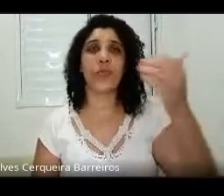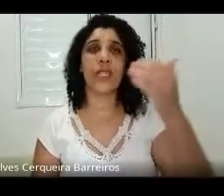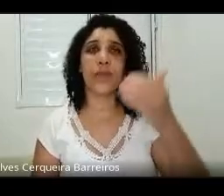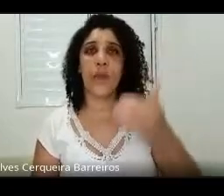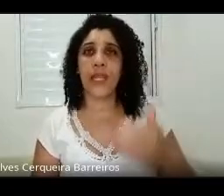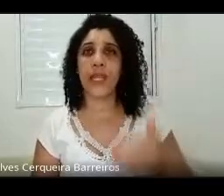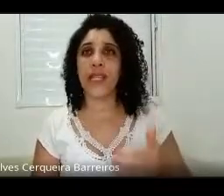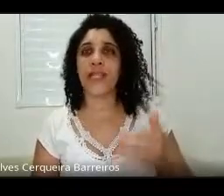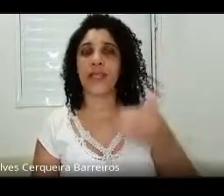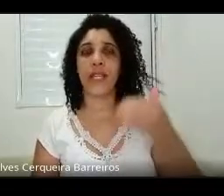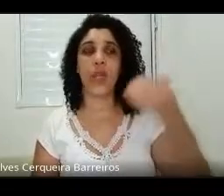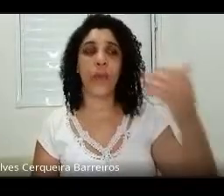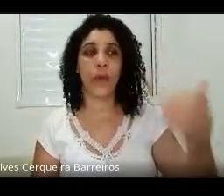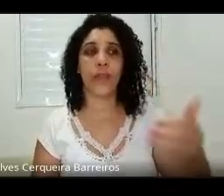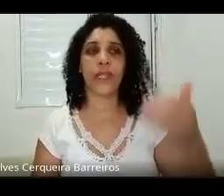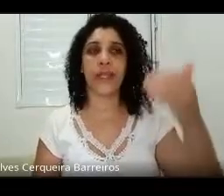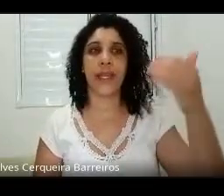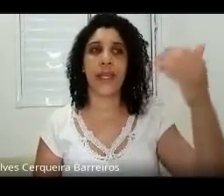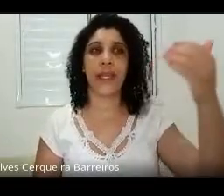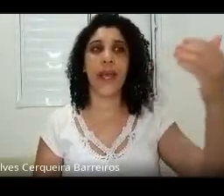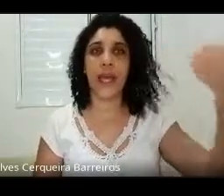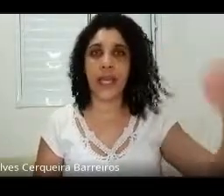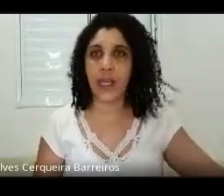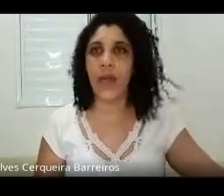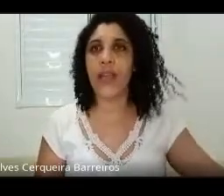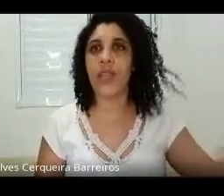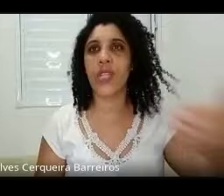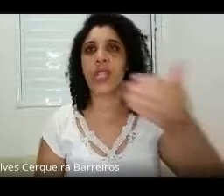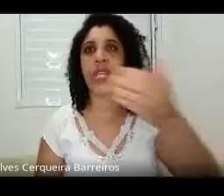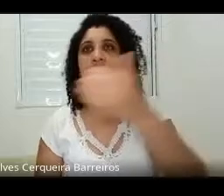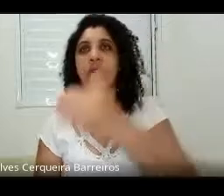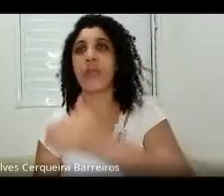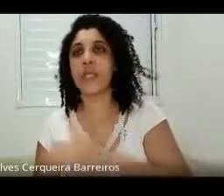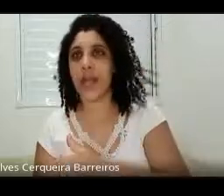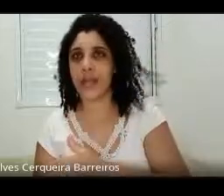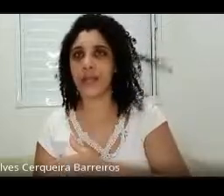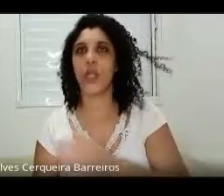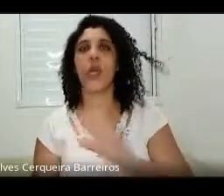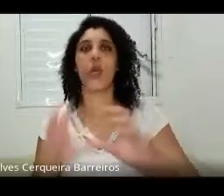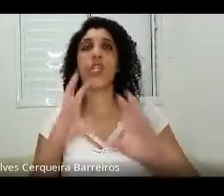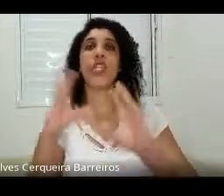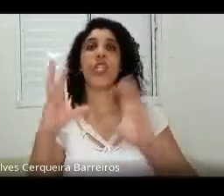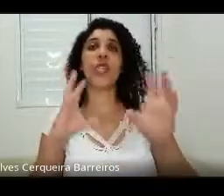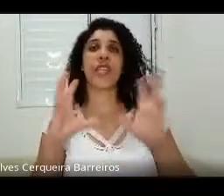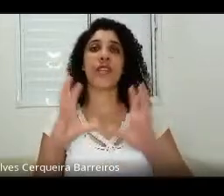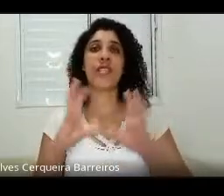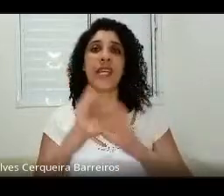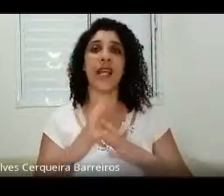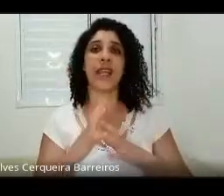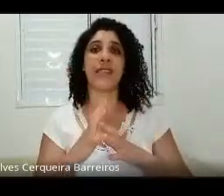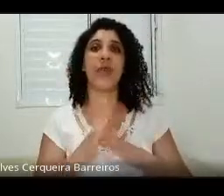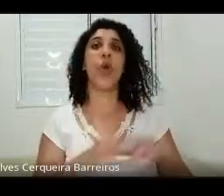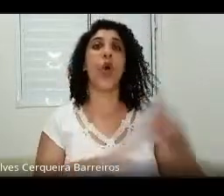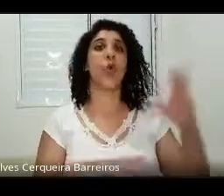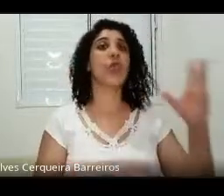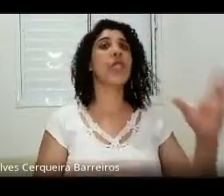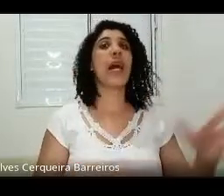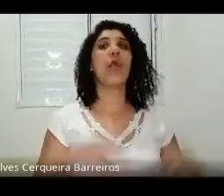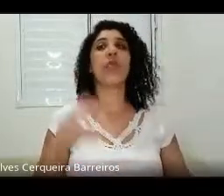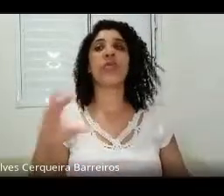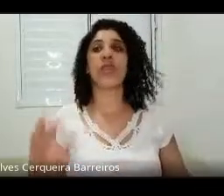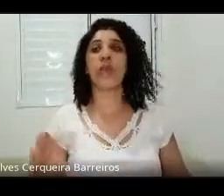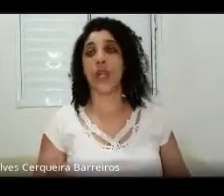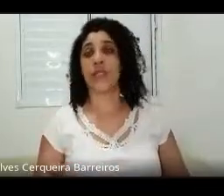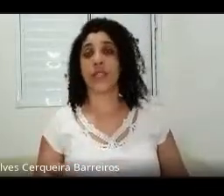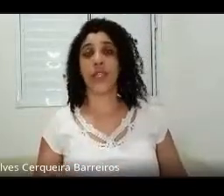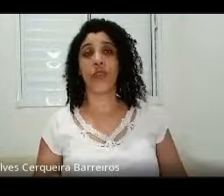né, uma das propriedades que comprova que é uma língua é justamente a questão arbitrária. Quando a gente não consegue fazer aquela relação do sinal